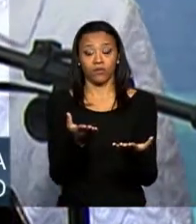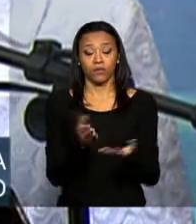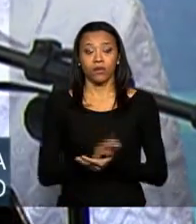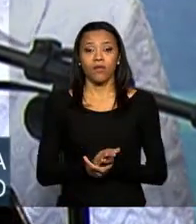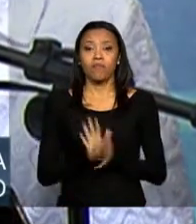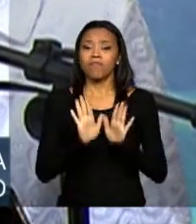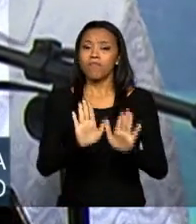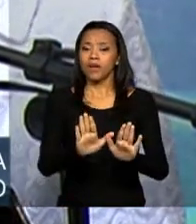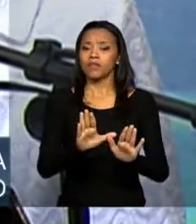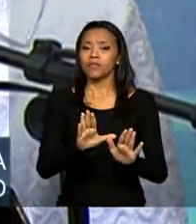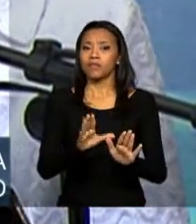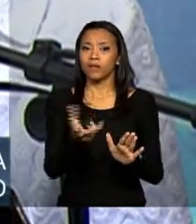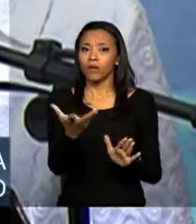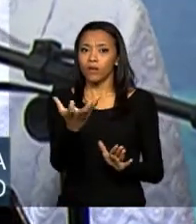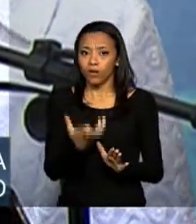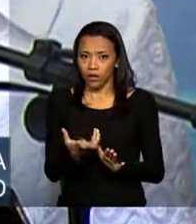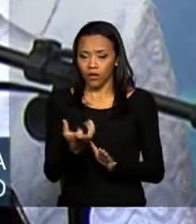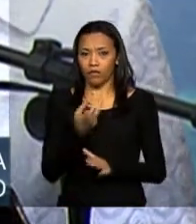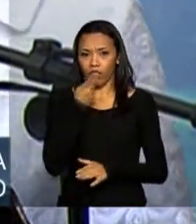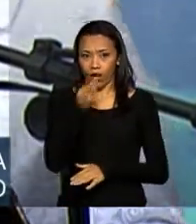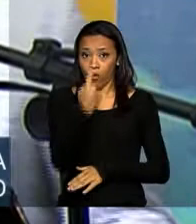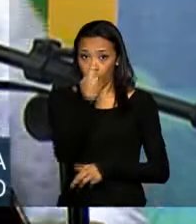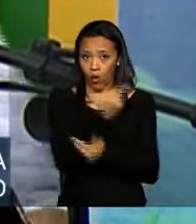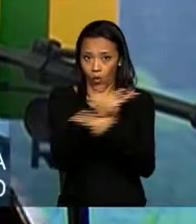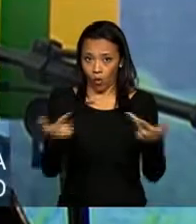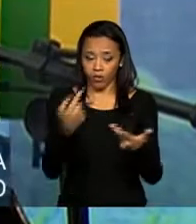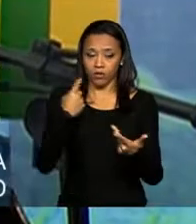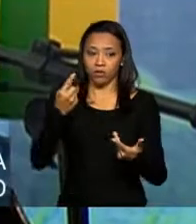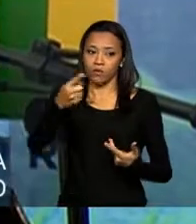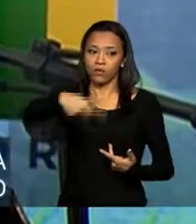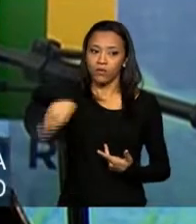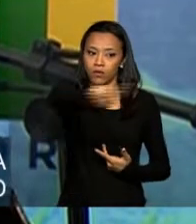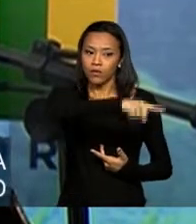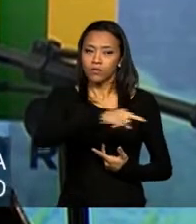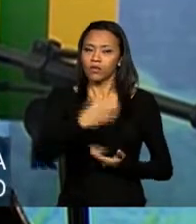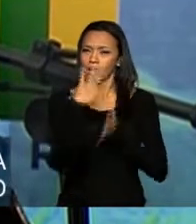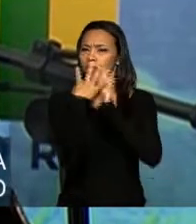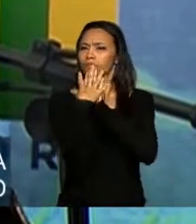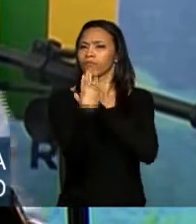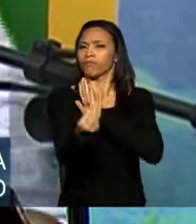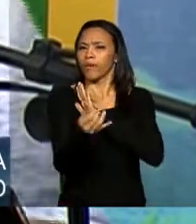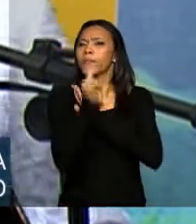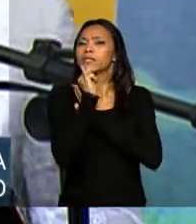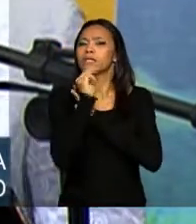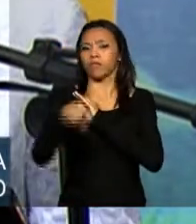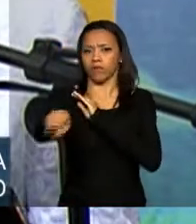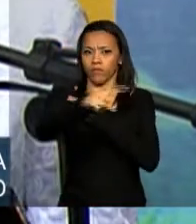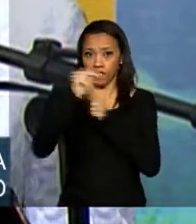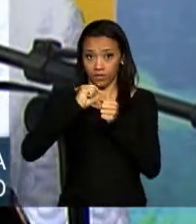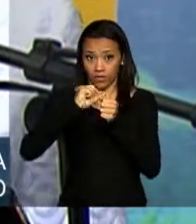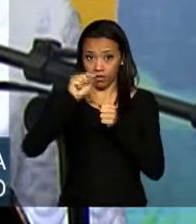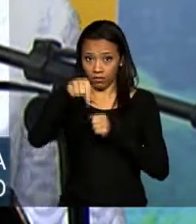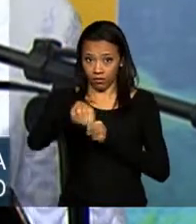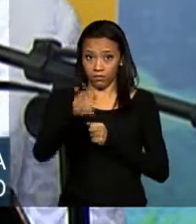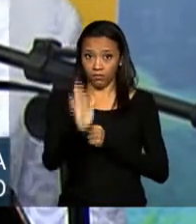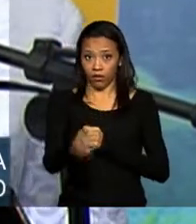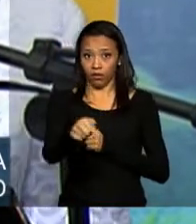quero falar uma coisa para vocês que eu acho que serve de exemplo que vocês fizeram aqui